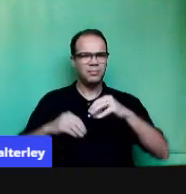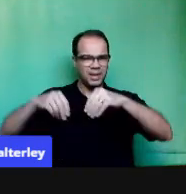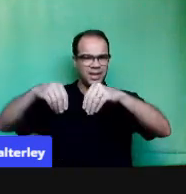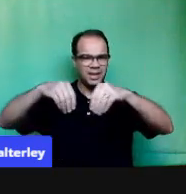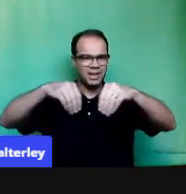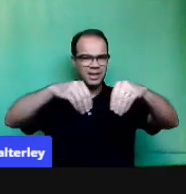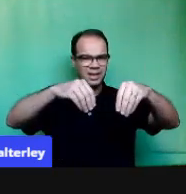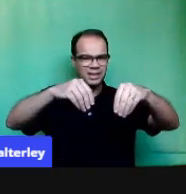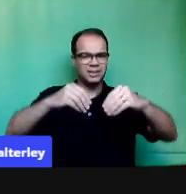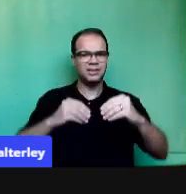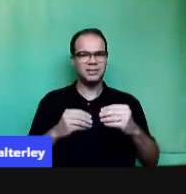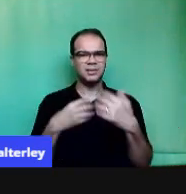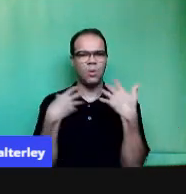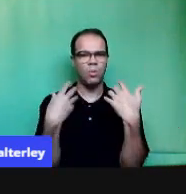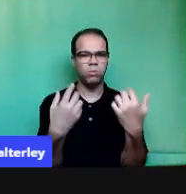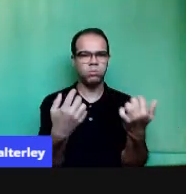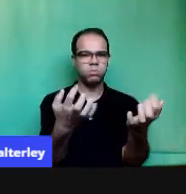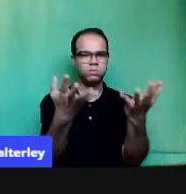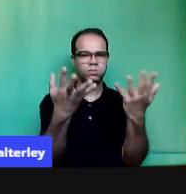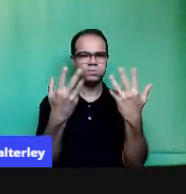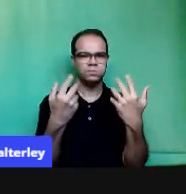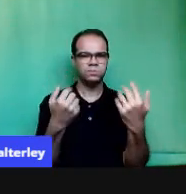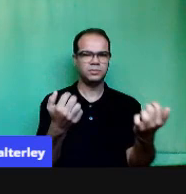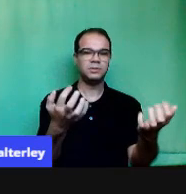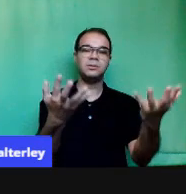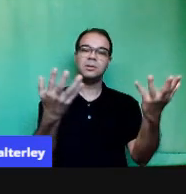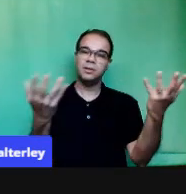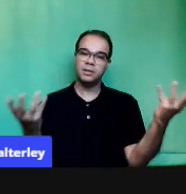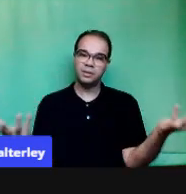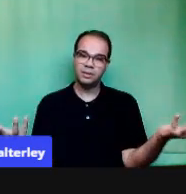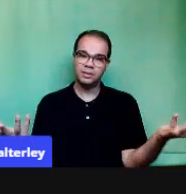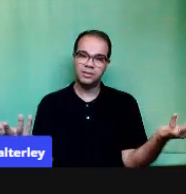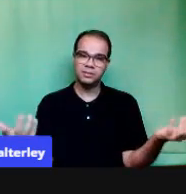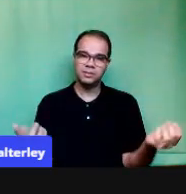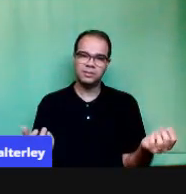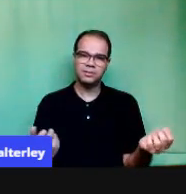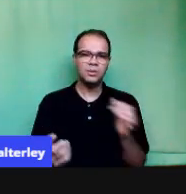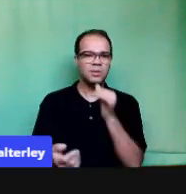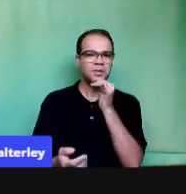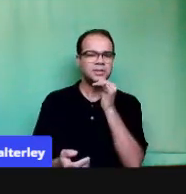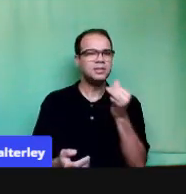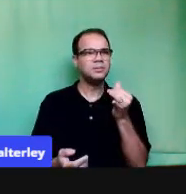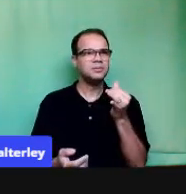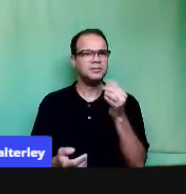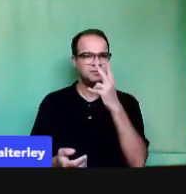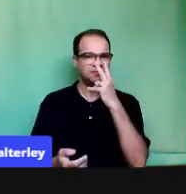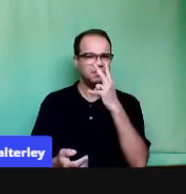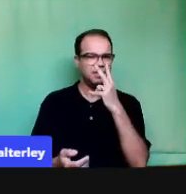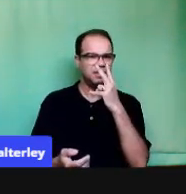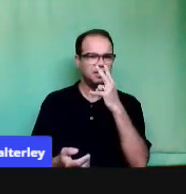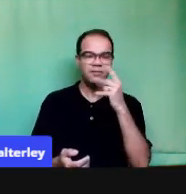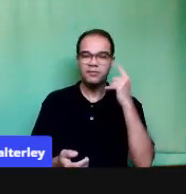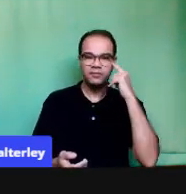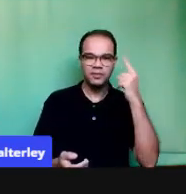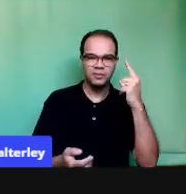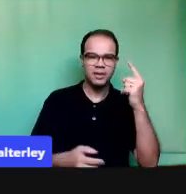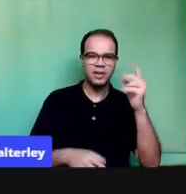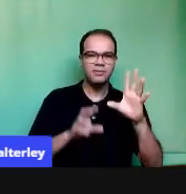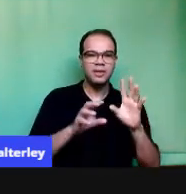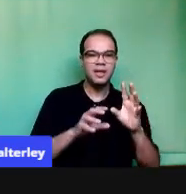tem um problema tão grande de tráfico de animais aqui, né, que a gente poderia discutir aqui, não vai dar tempo, mas é toda uma